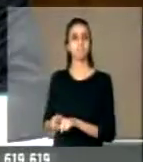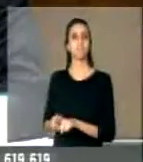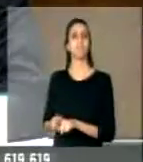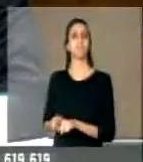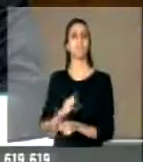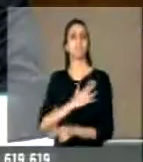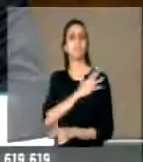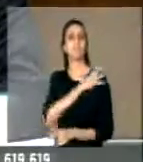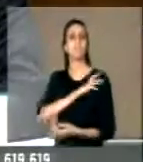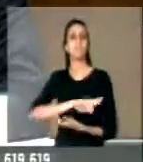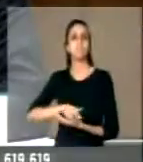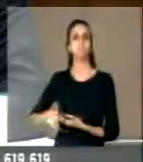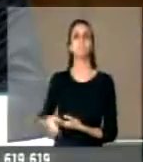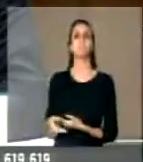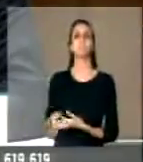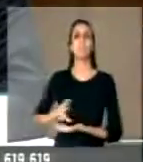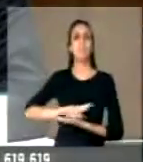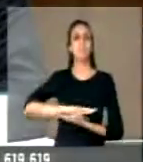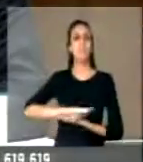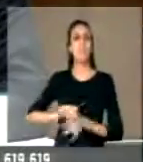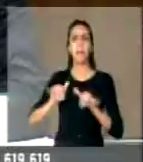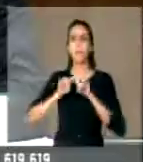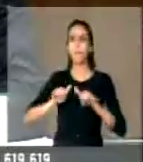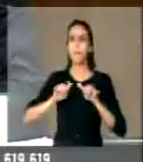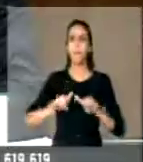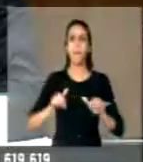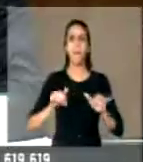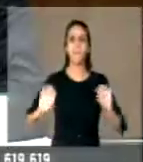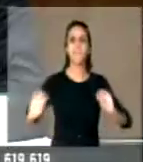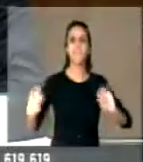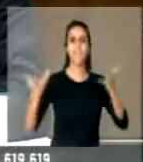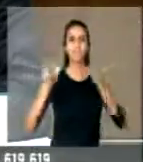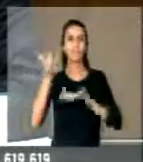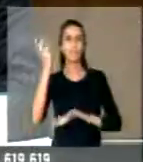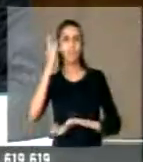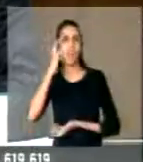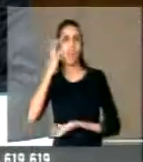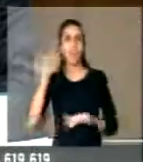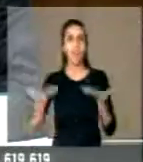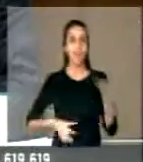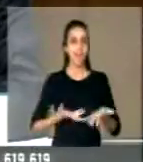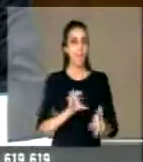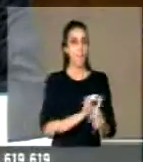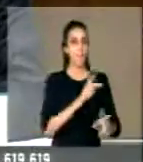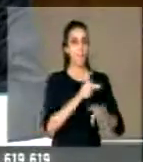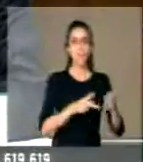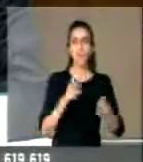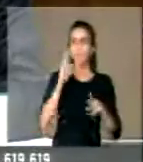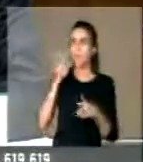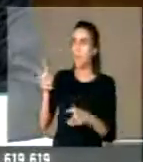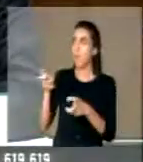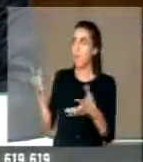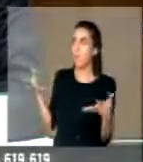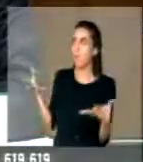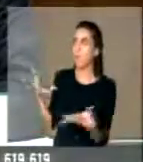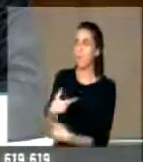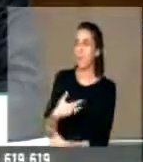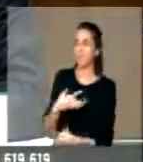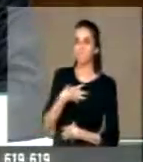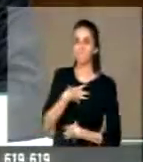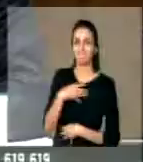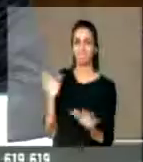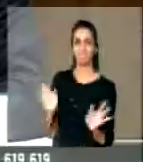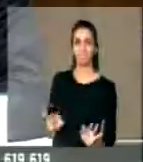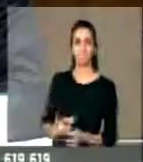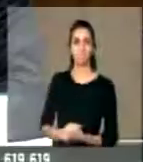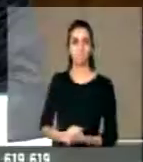diplomacia. Manifestações culturais foram liberadas, causando uma grande euforia da população. A par disso, e